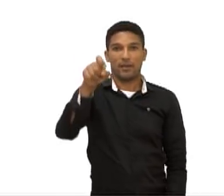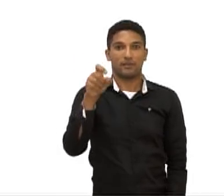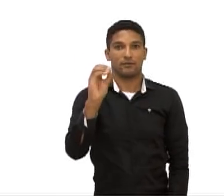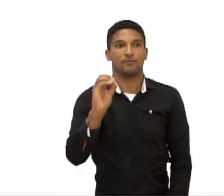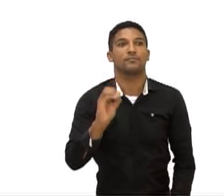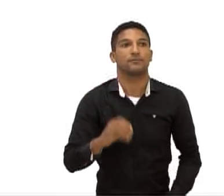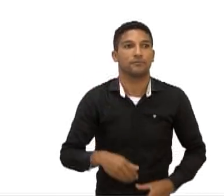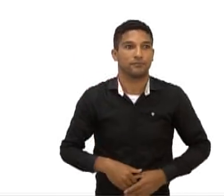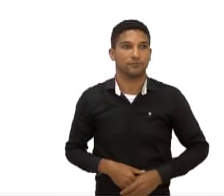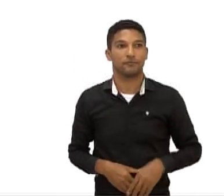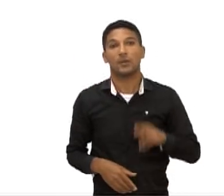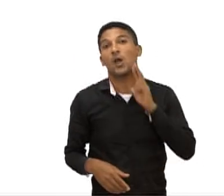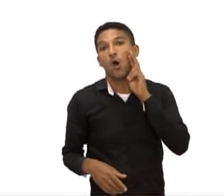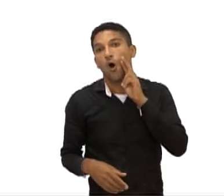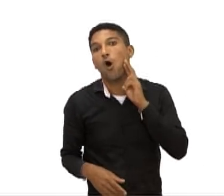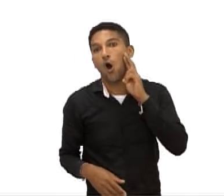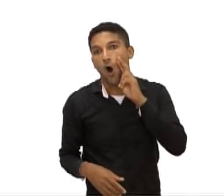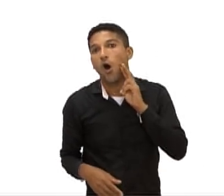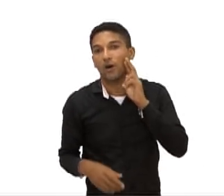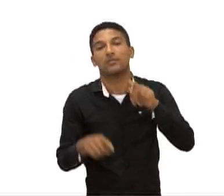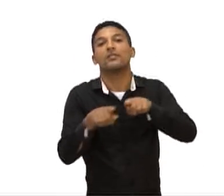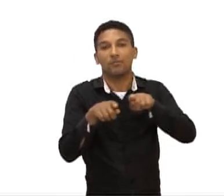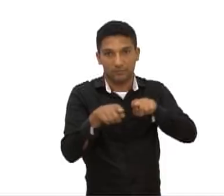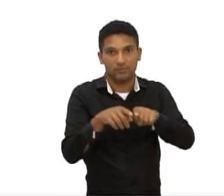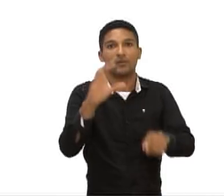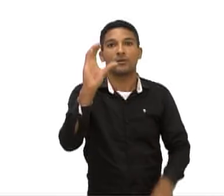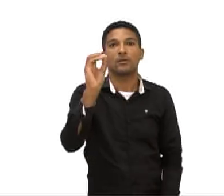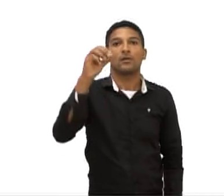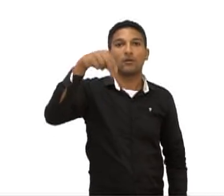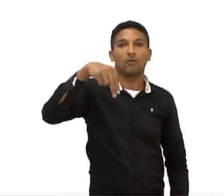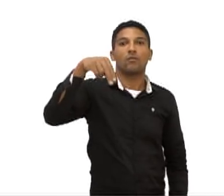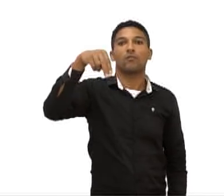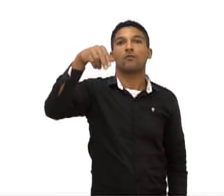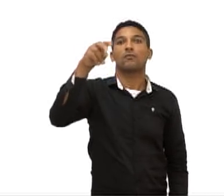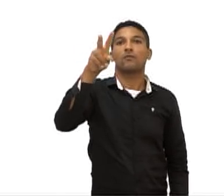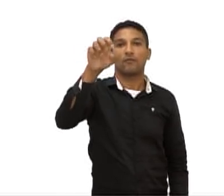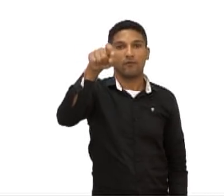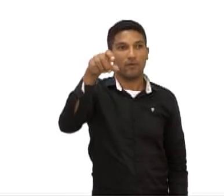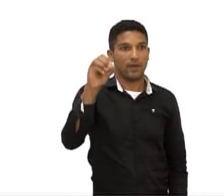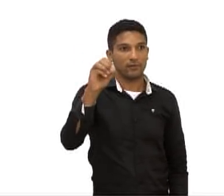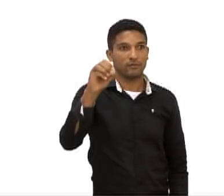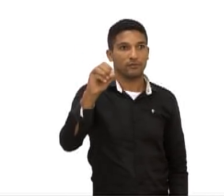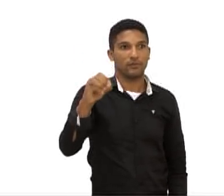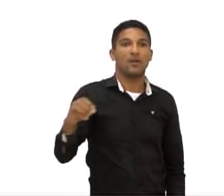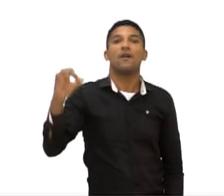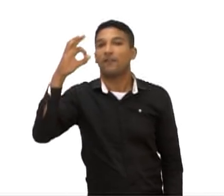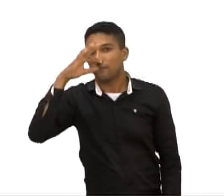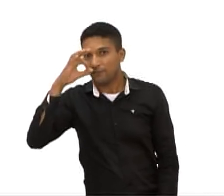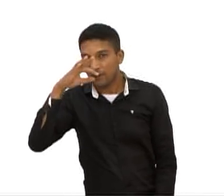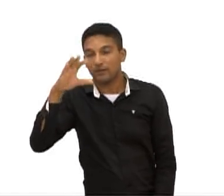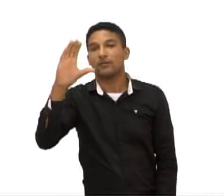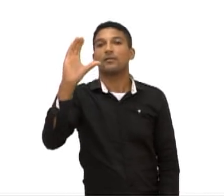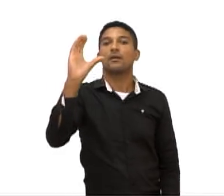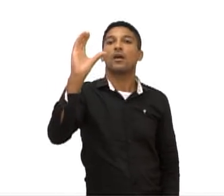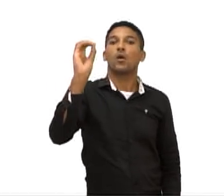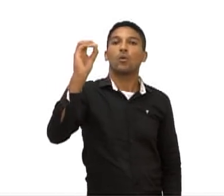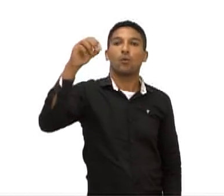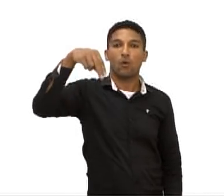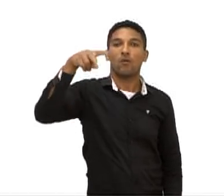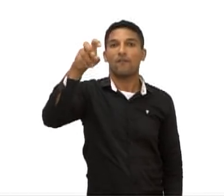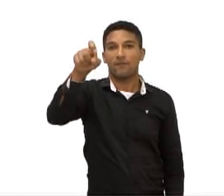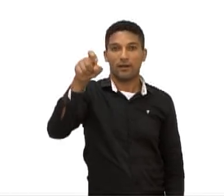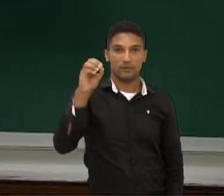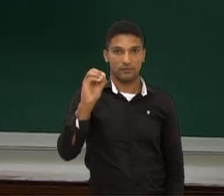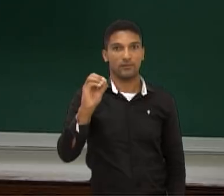convexo, porque todo segmento que eu traçar não irá dividi-lo. E aqui também, nesse verdinho, também tem um outro quadrilátero com essa característica,